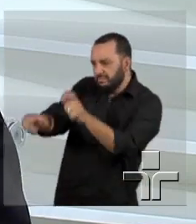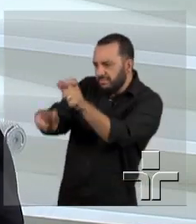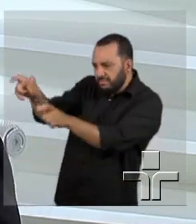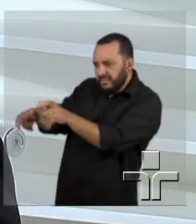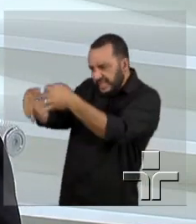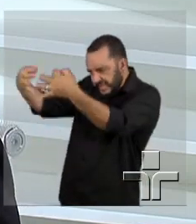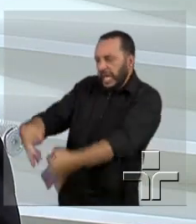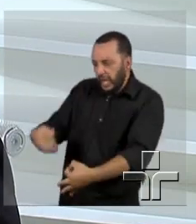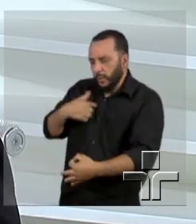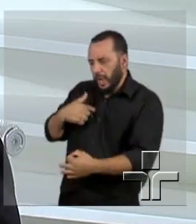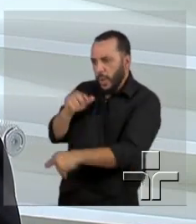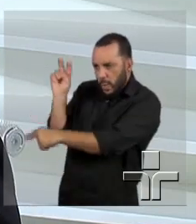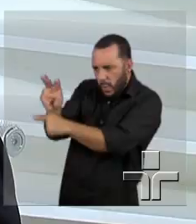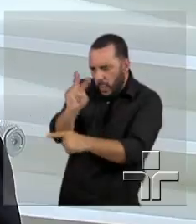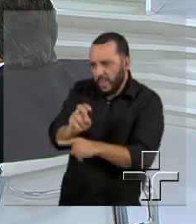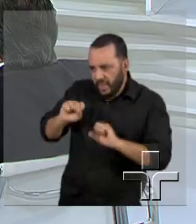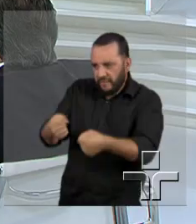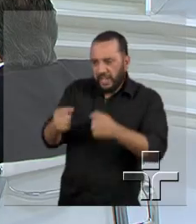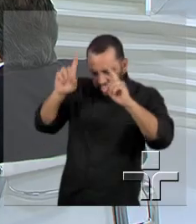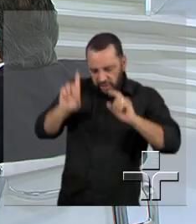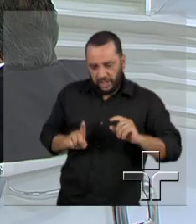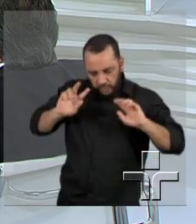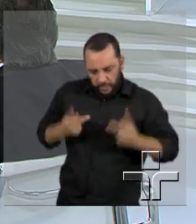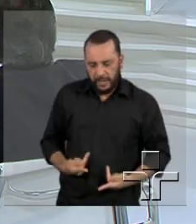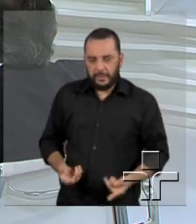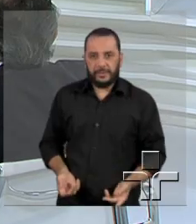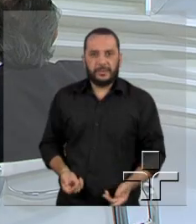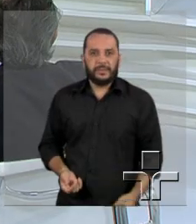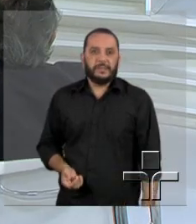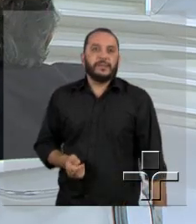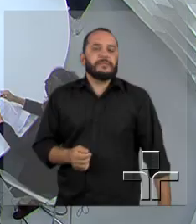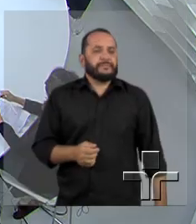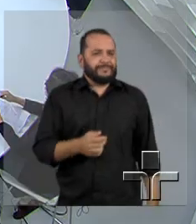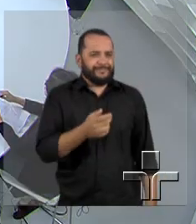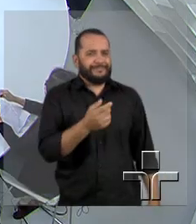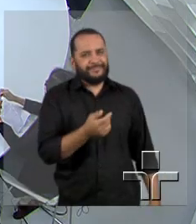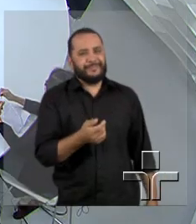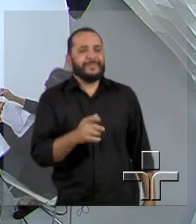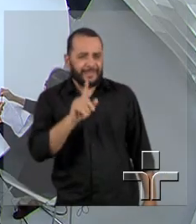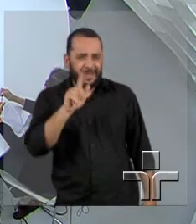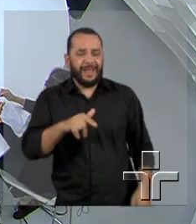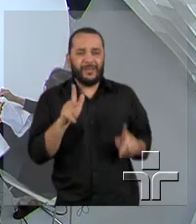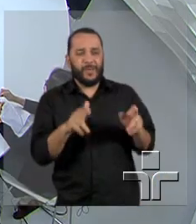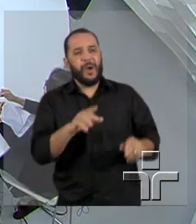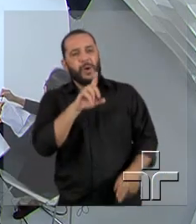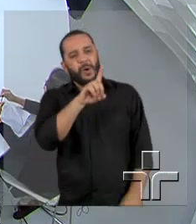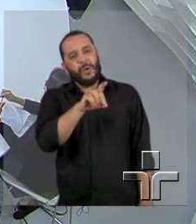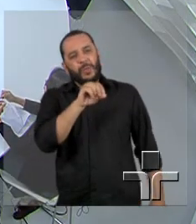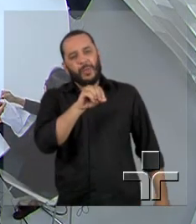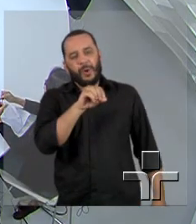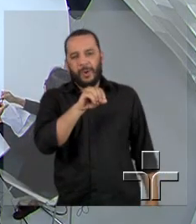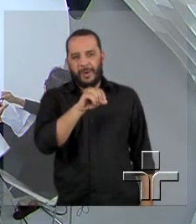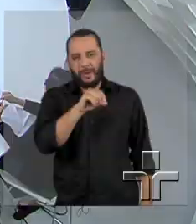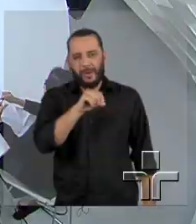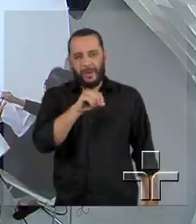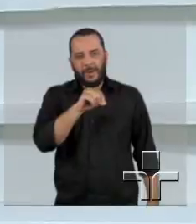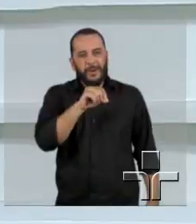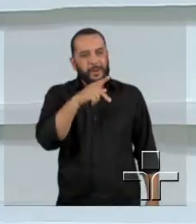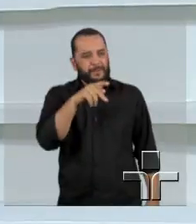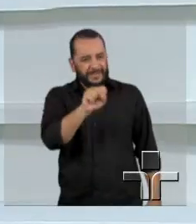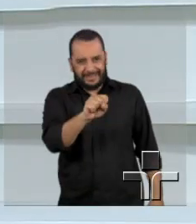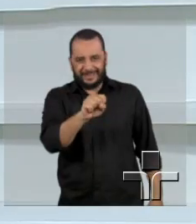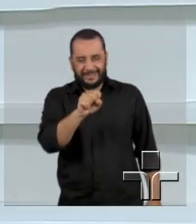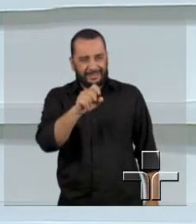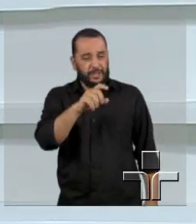sejam humanos direitos? Né? Era um epíteto do DOPS, né? Isso. Ministro. Tinha. Polícia,